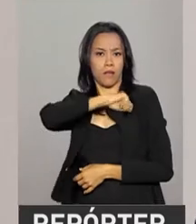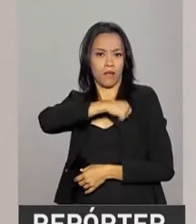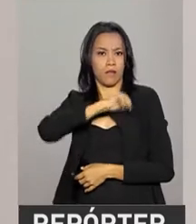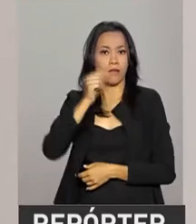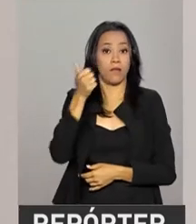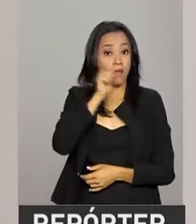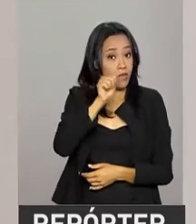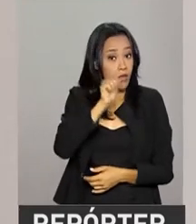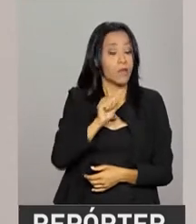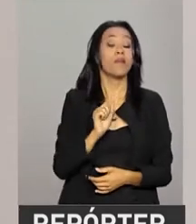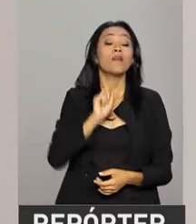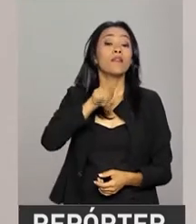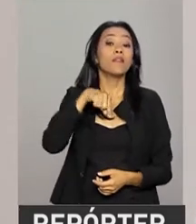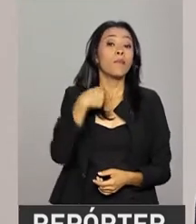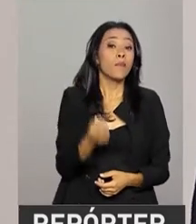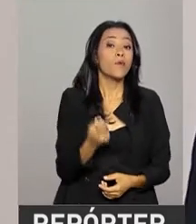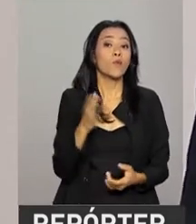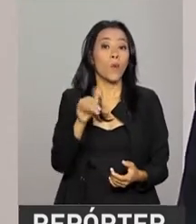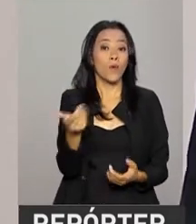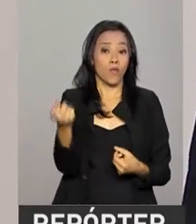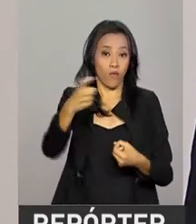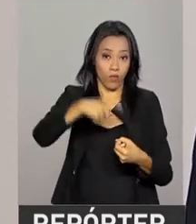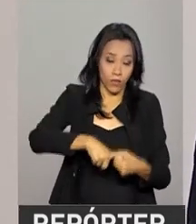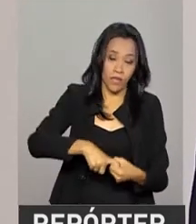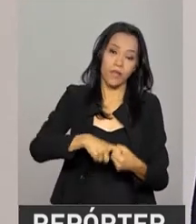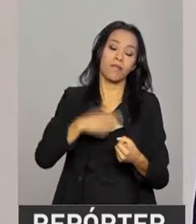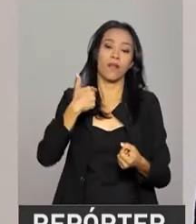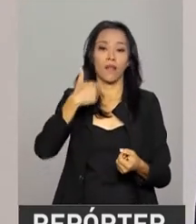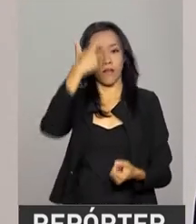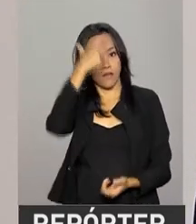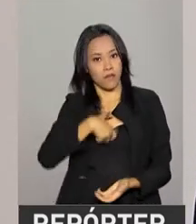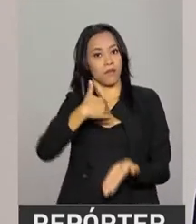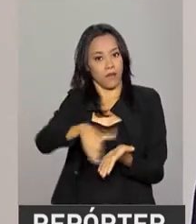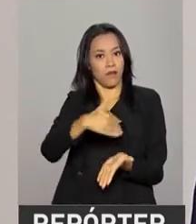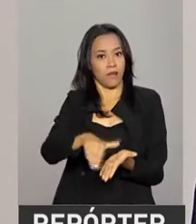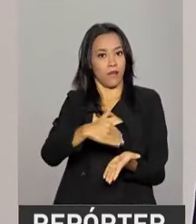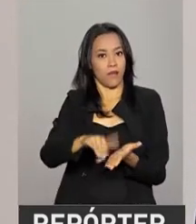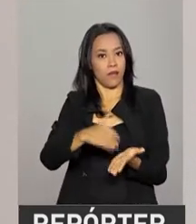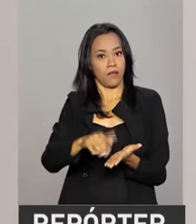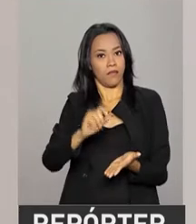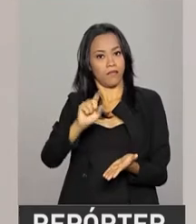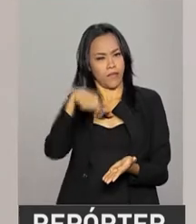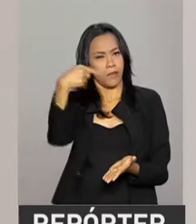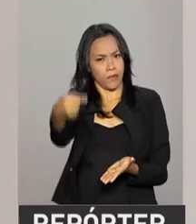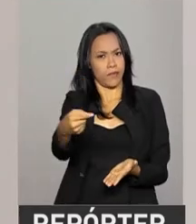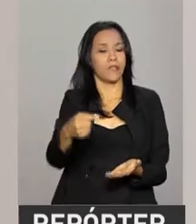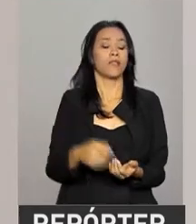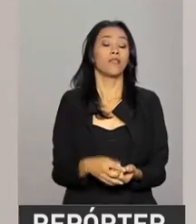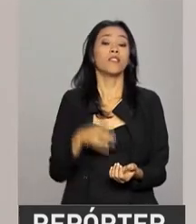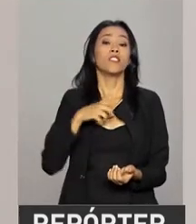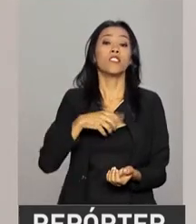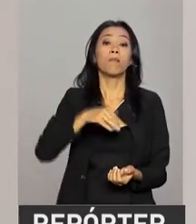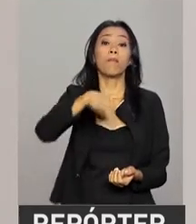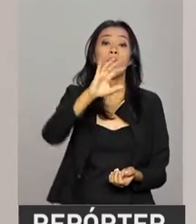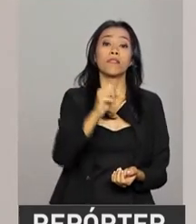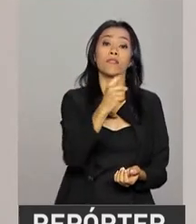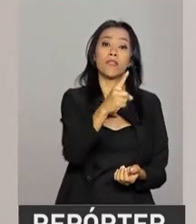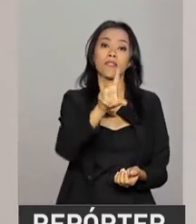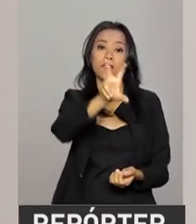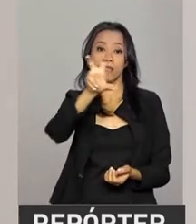eu depois quando voltei a ser o secretário da segurança dos oito dez anos depois havia mais de 150